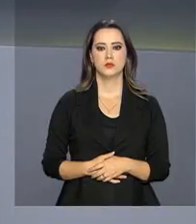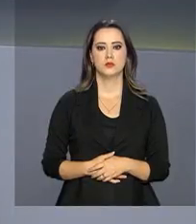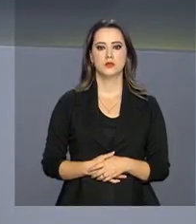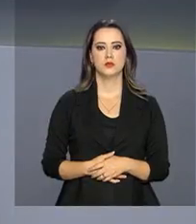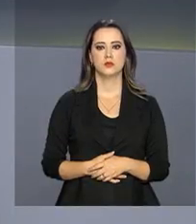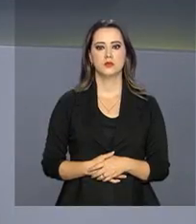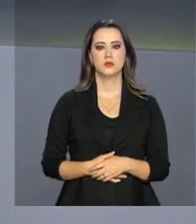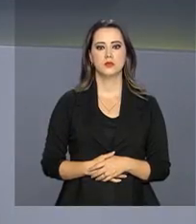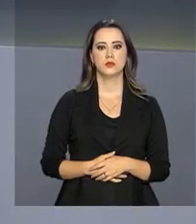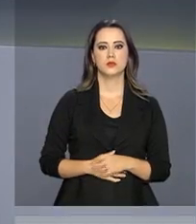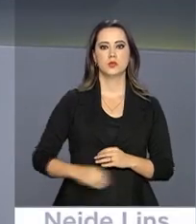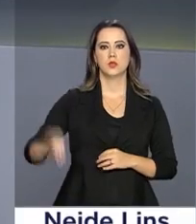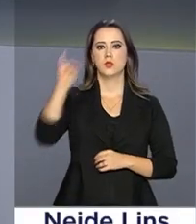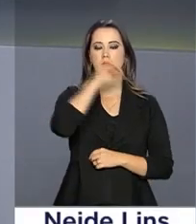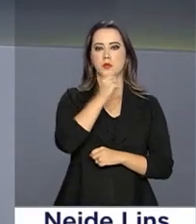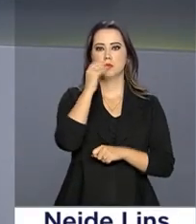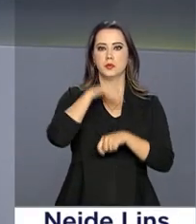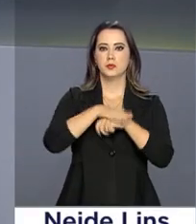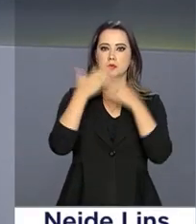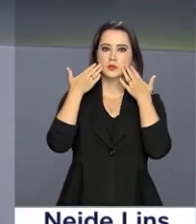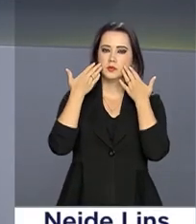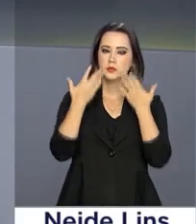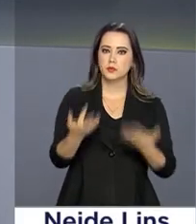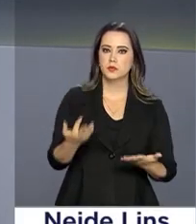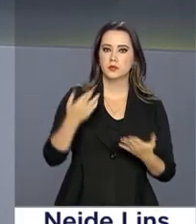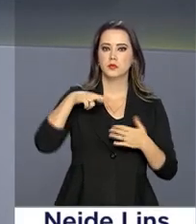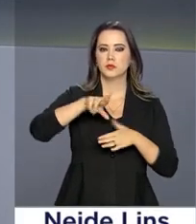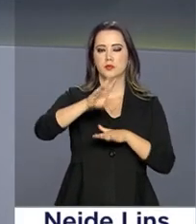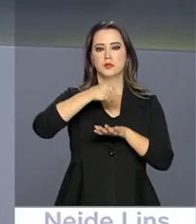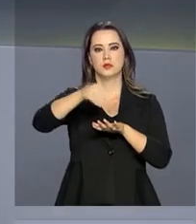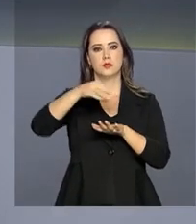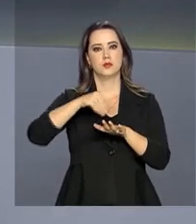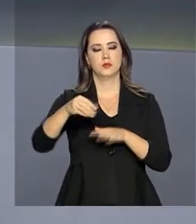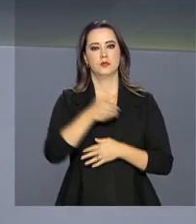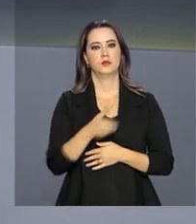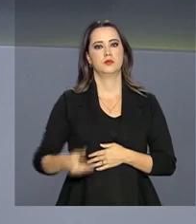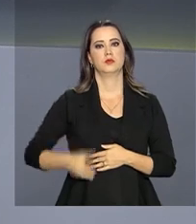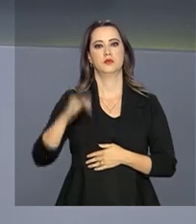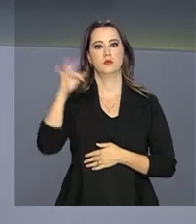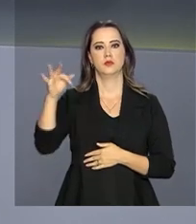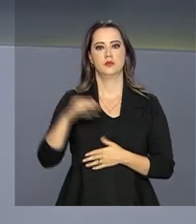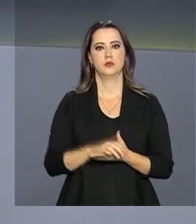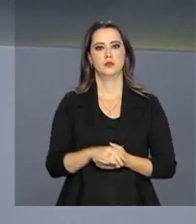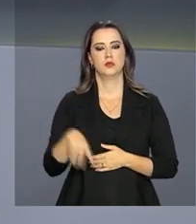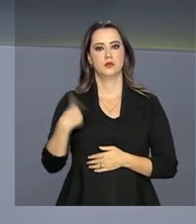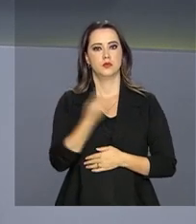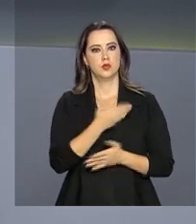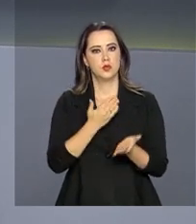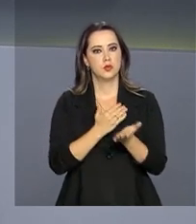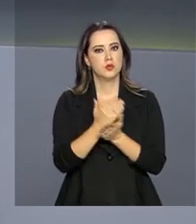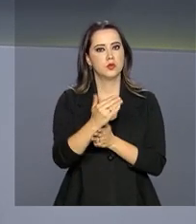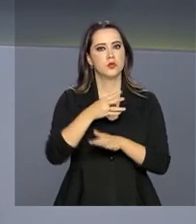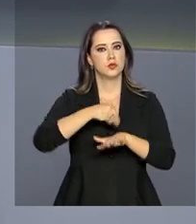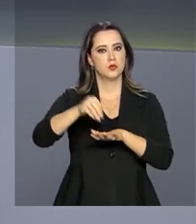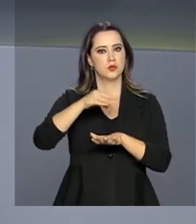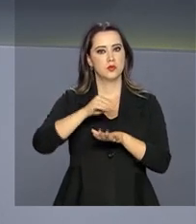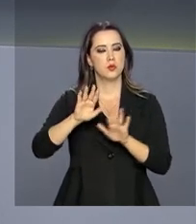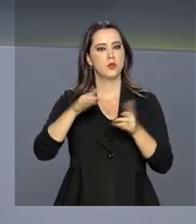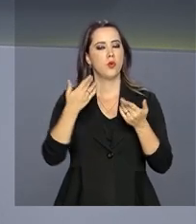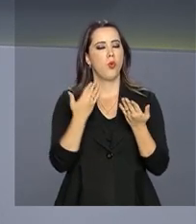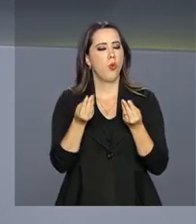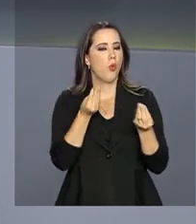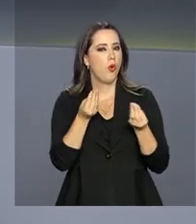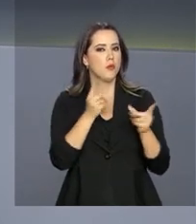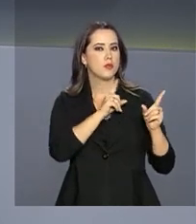olá boa noite está no ar repórter e br com as notícias do governo federal a gente começa com informações sobre o